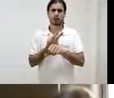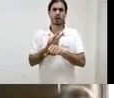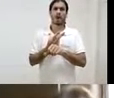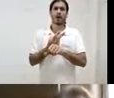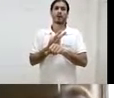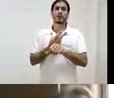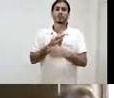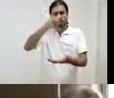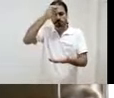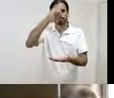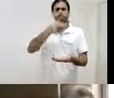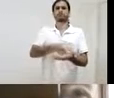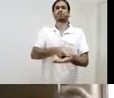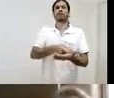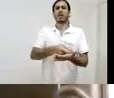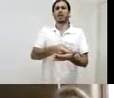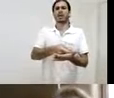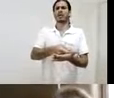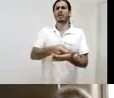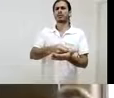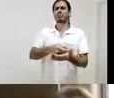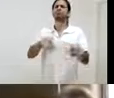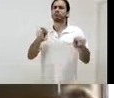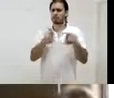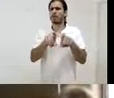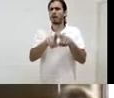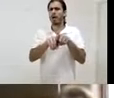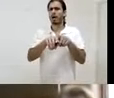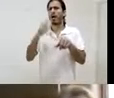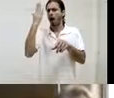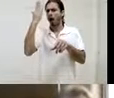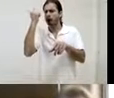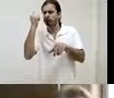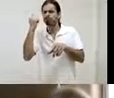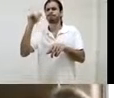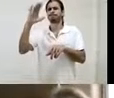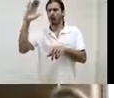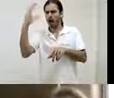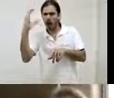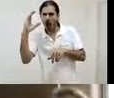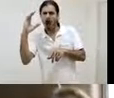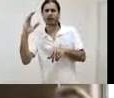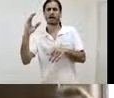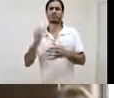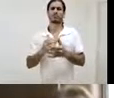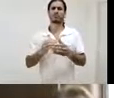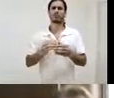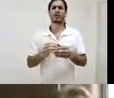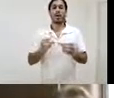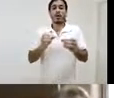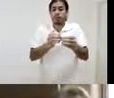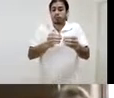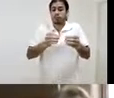ciência, não naquela perspectiva mais das ciências naturais, que iria se deslocar das ciências físicas,